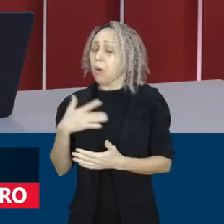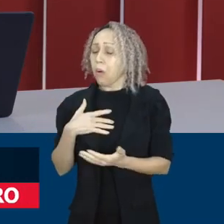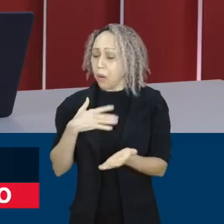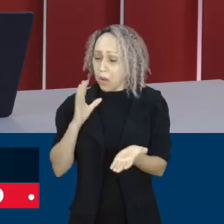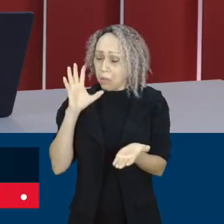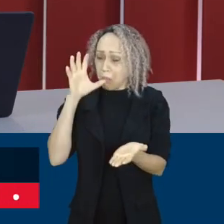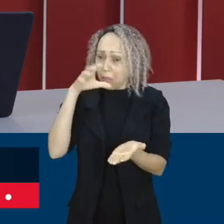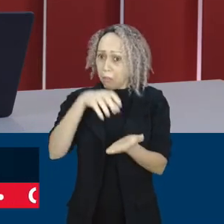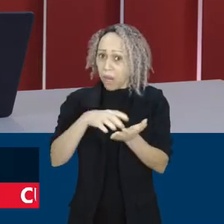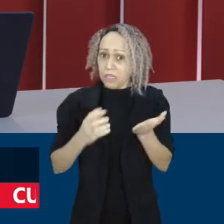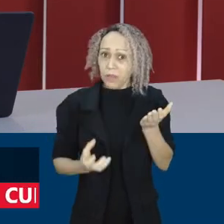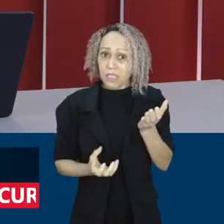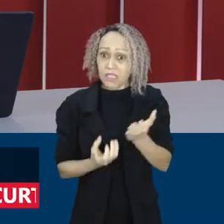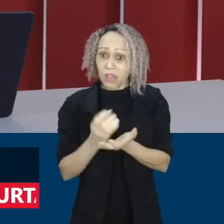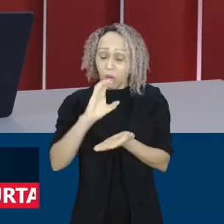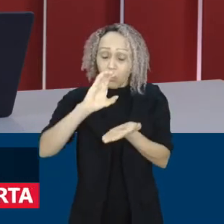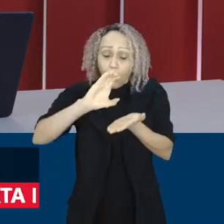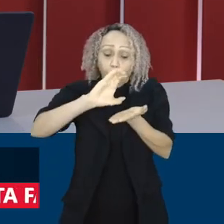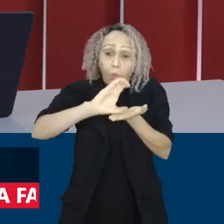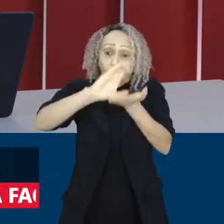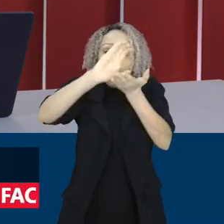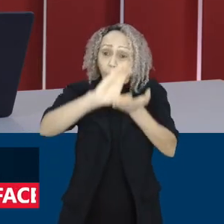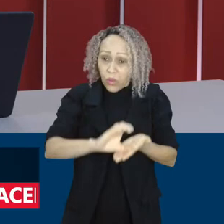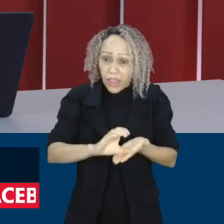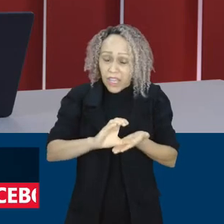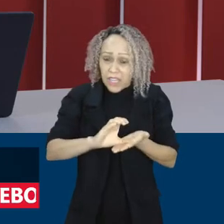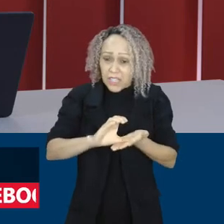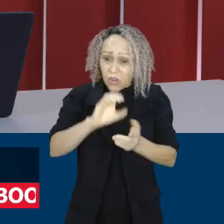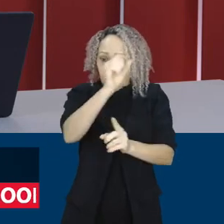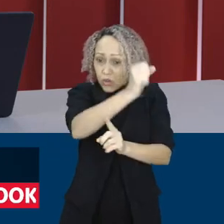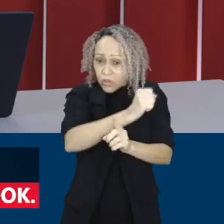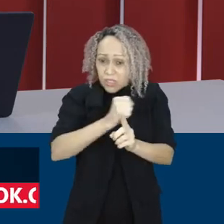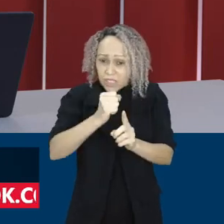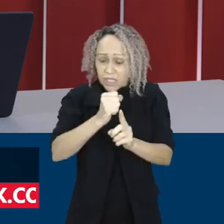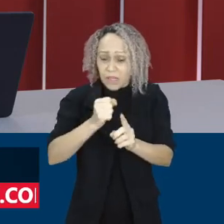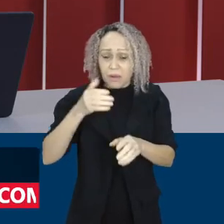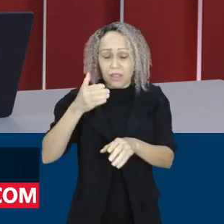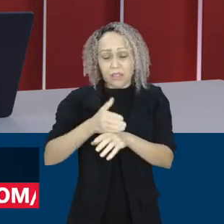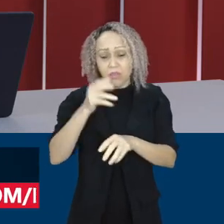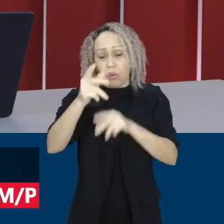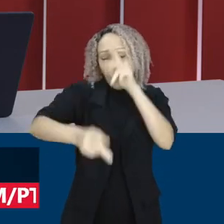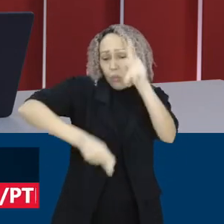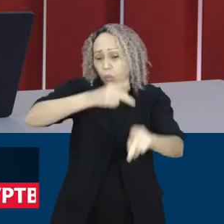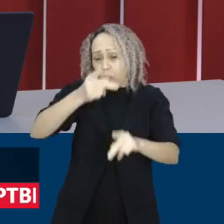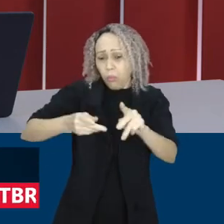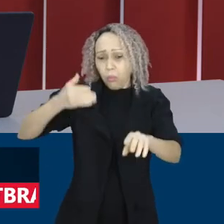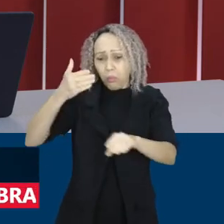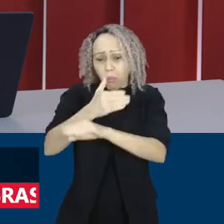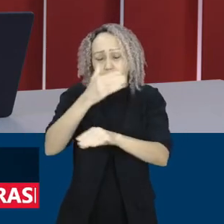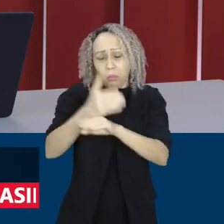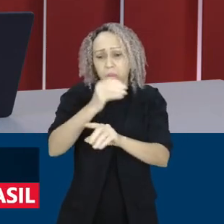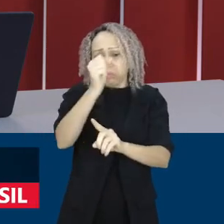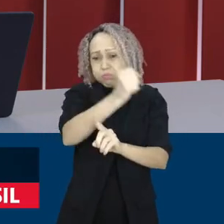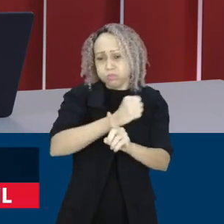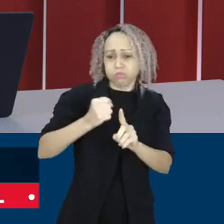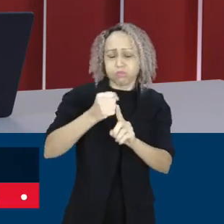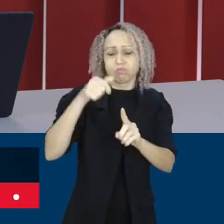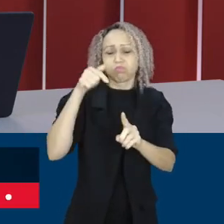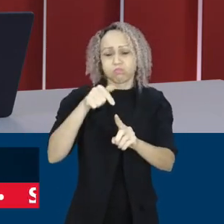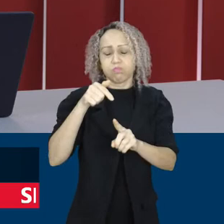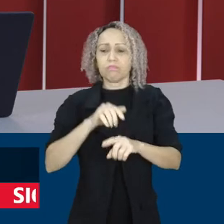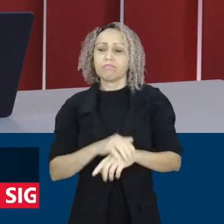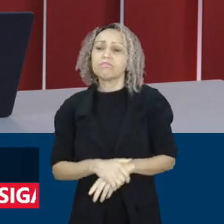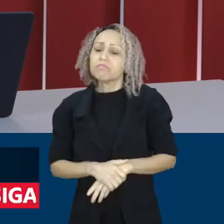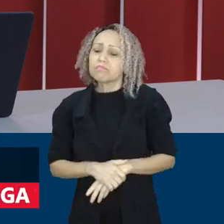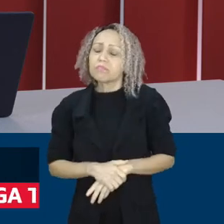retomada do Diálogo eu sei que você tá com pouco tempo só vou te fazer mais uma perguntinha eu queria que você falasse o significado é dessa retomada né